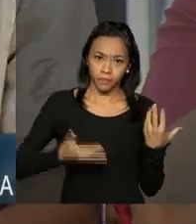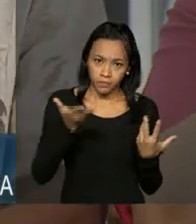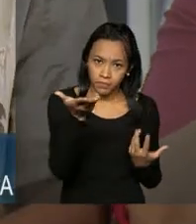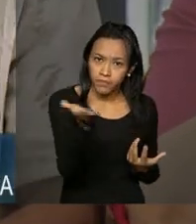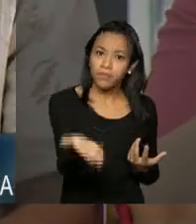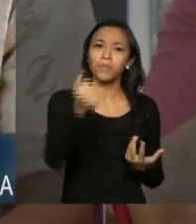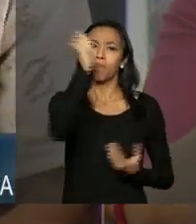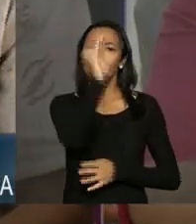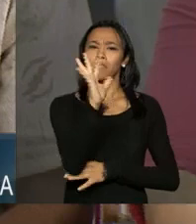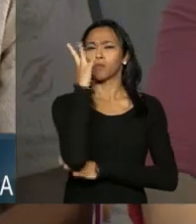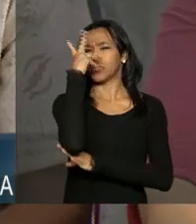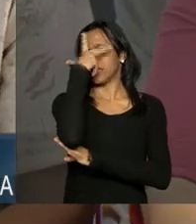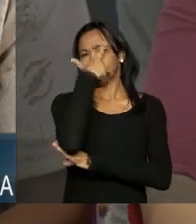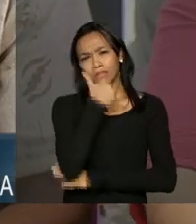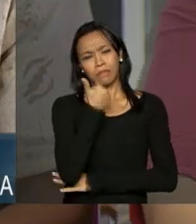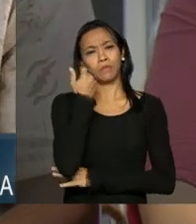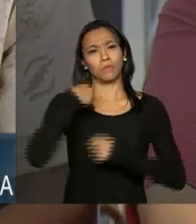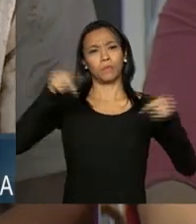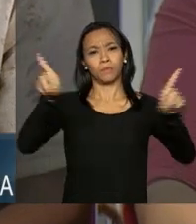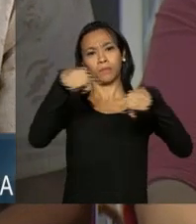com um lindo hino nacional.